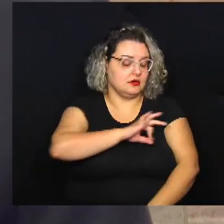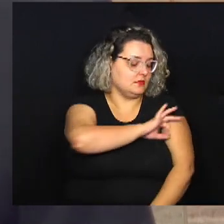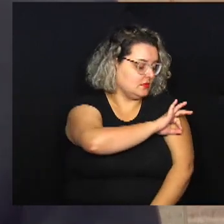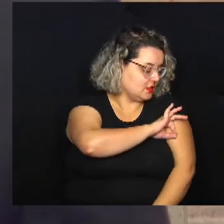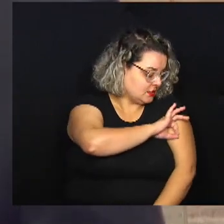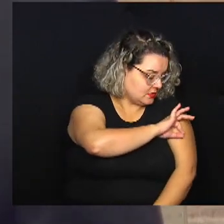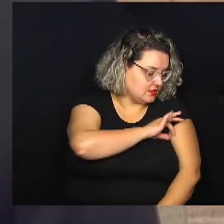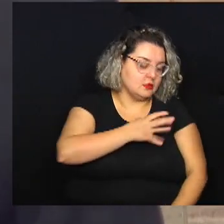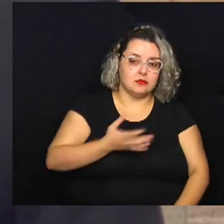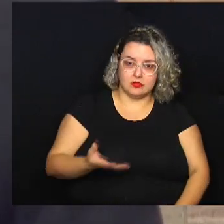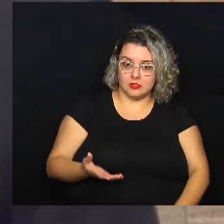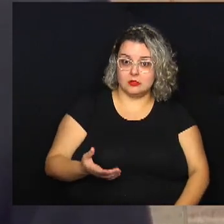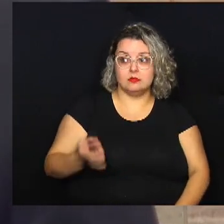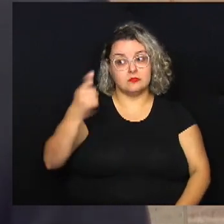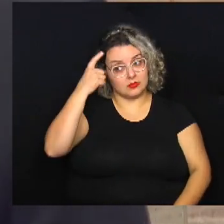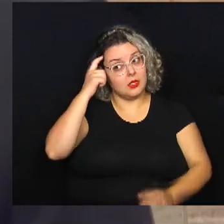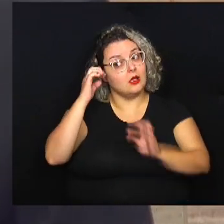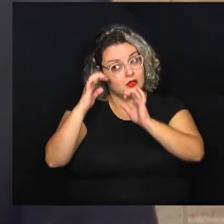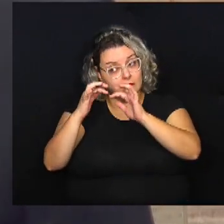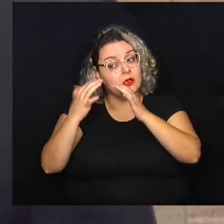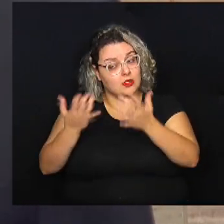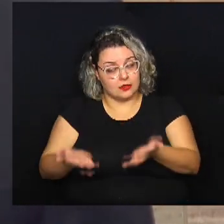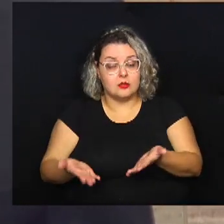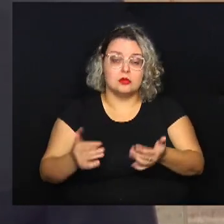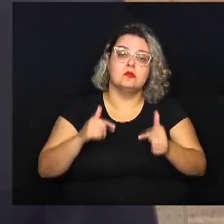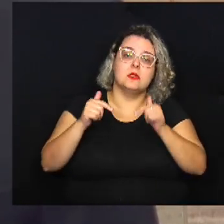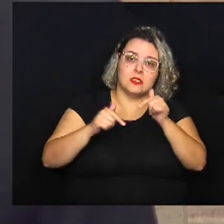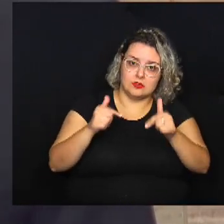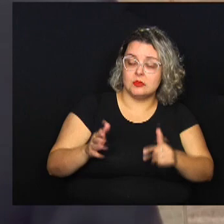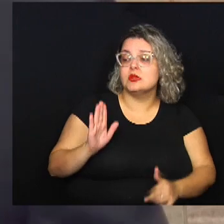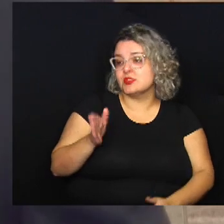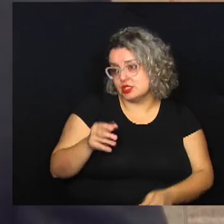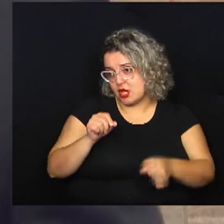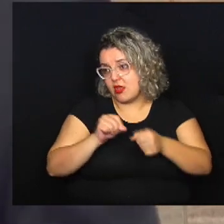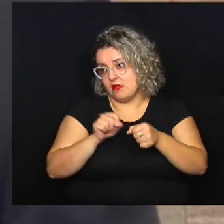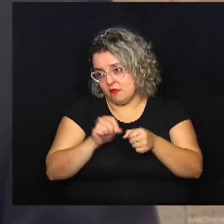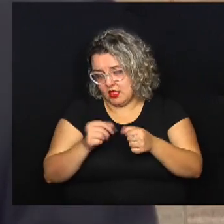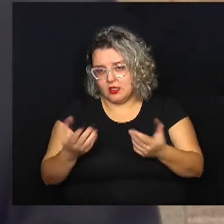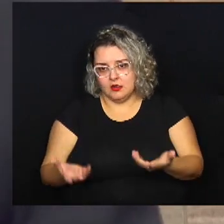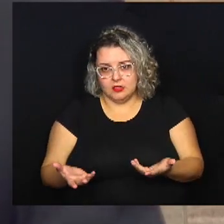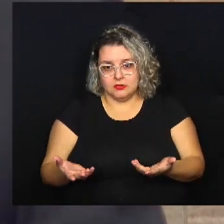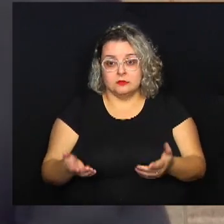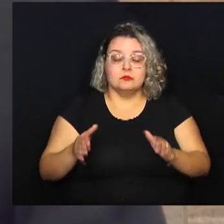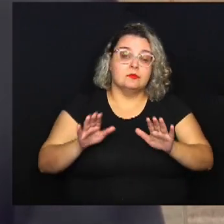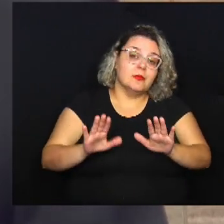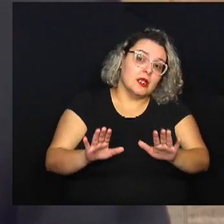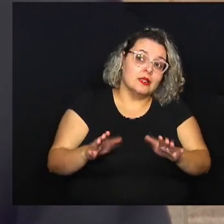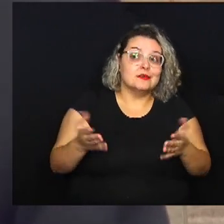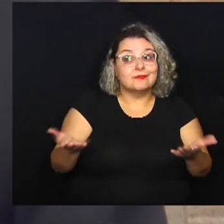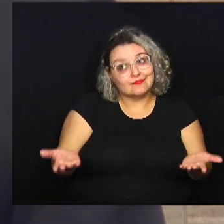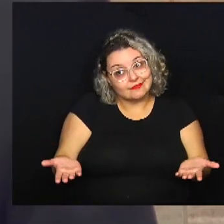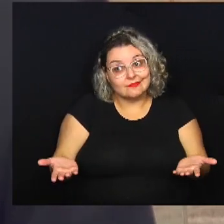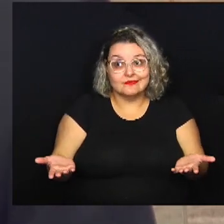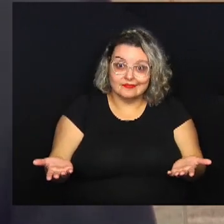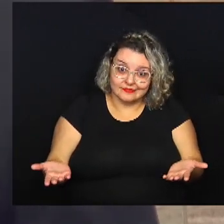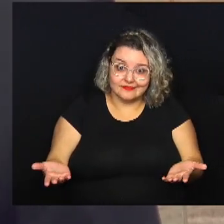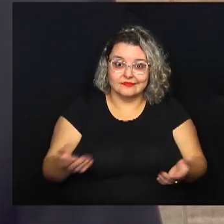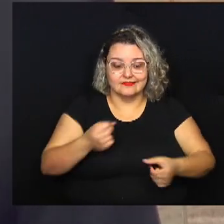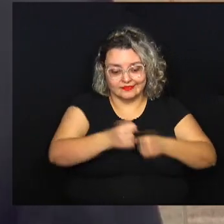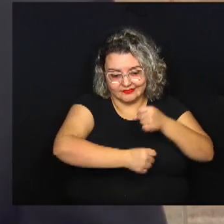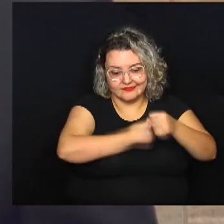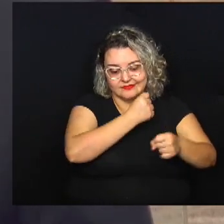prefeitura refletir sobre esse trabalho que ela já realiza, mas que incorporando a